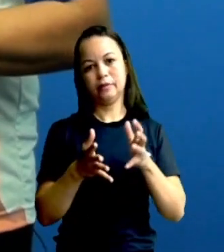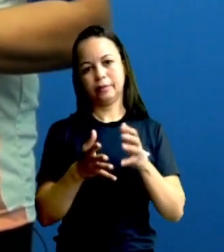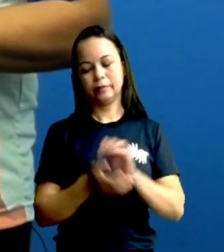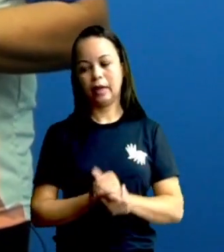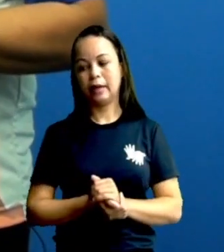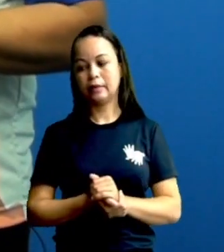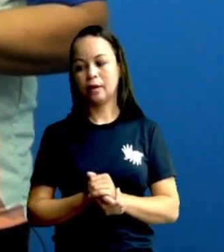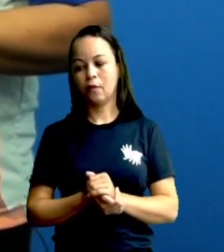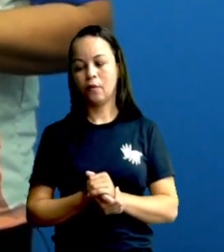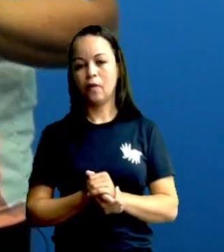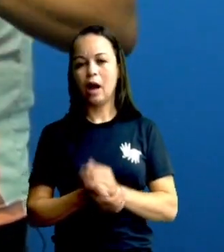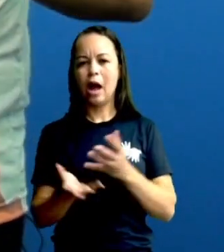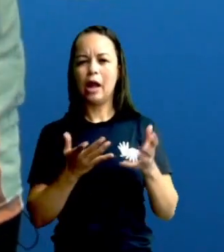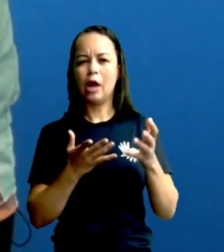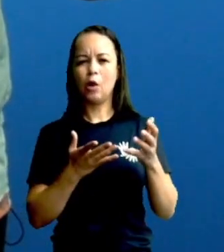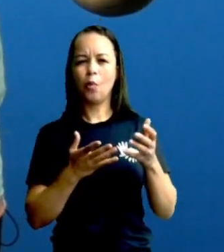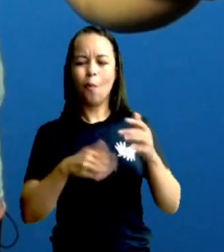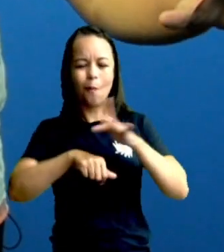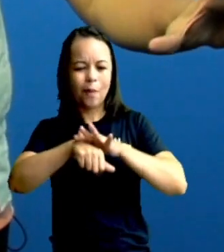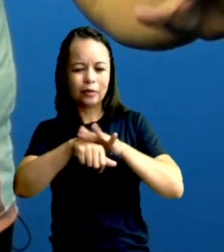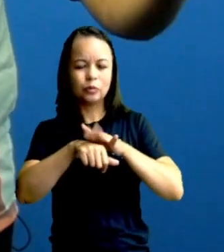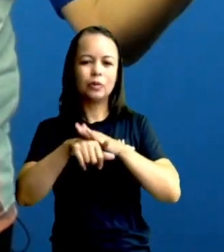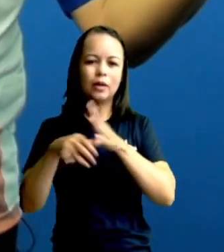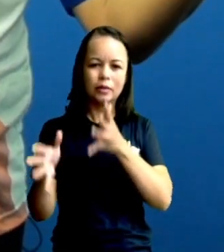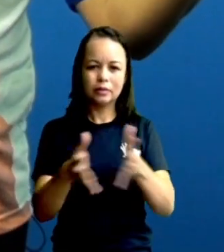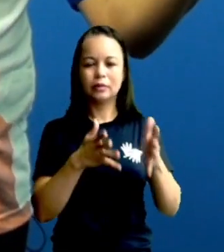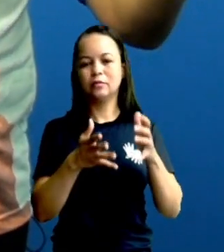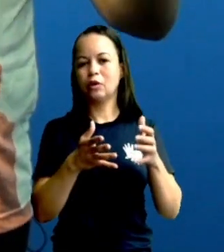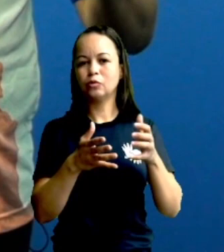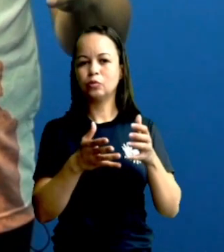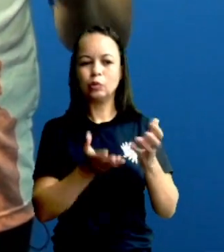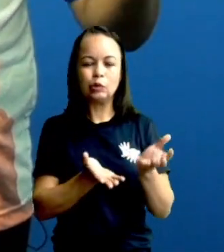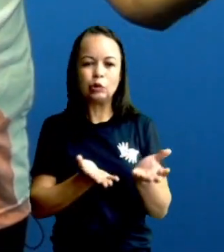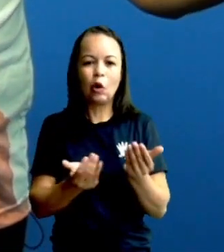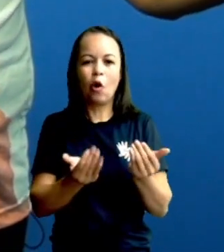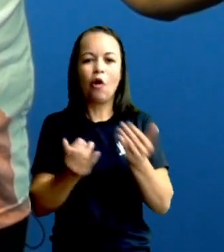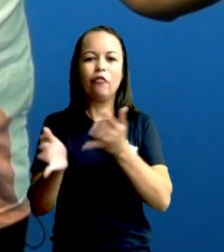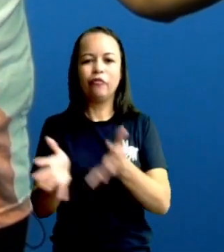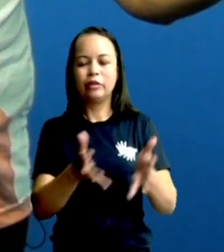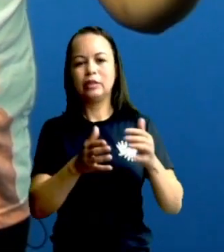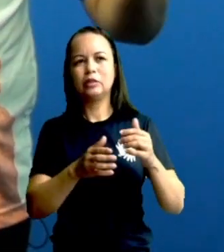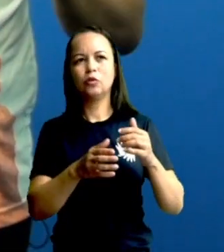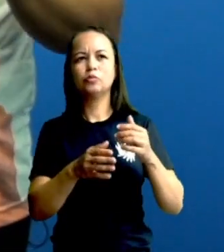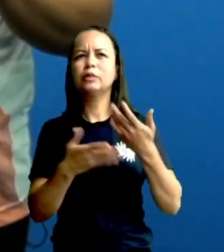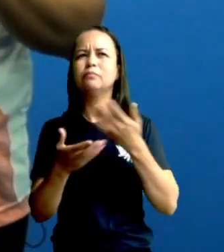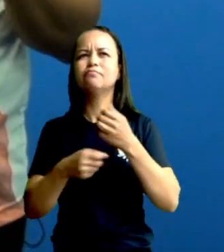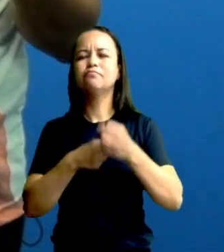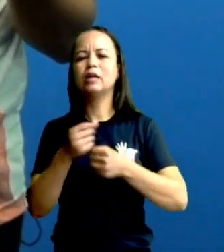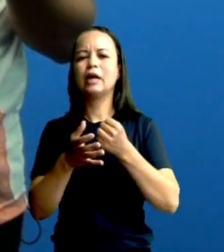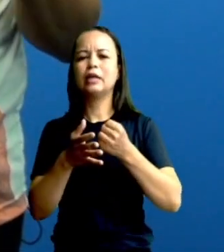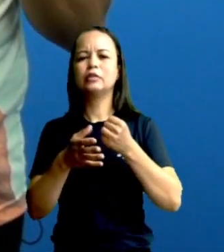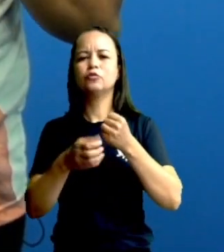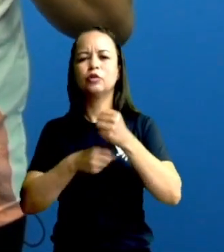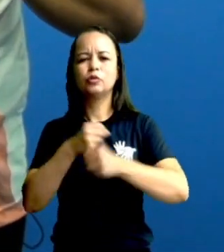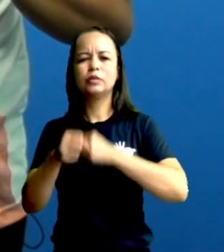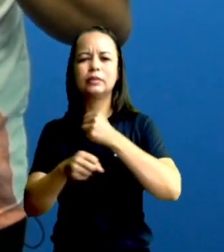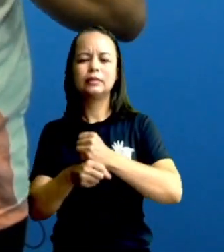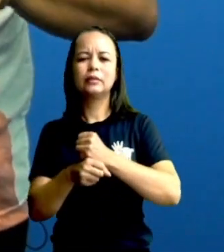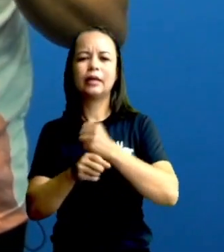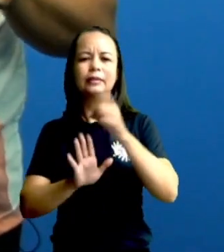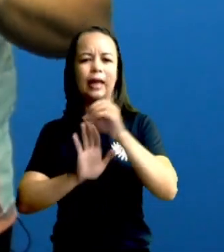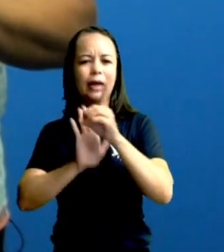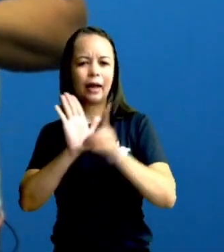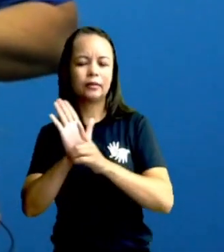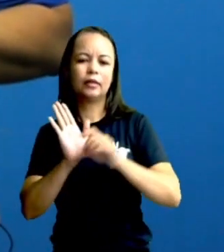ela é relativamente jovem dentro da literatura médica. Por quê? Os primeiros relatos foram na década de 80. E o que eu acho engraçado, e cabe